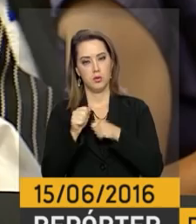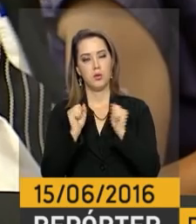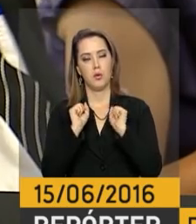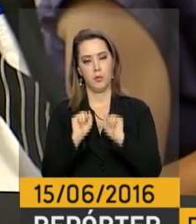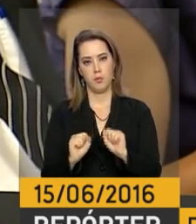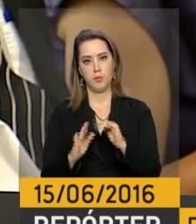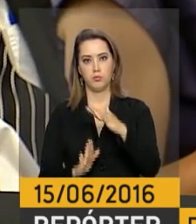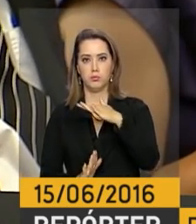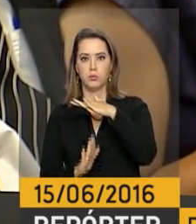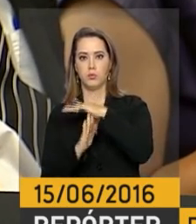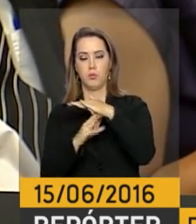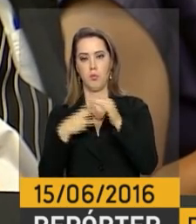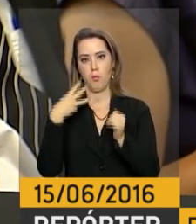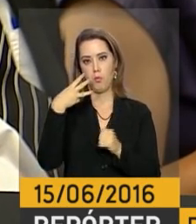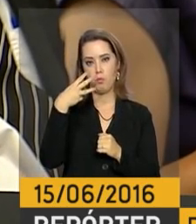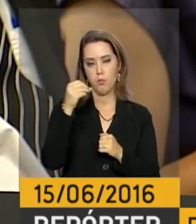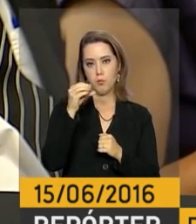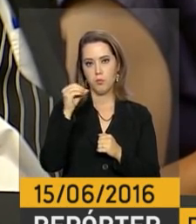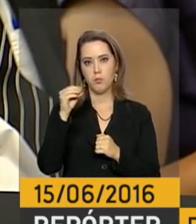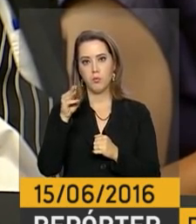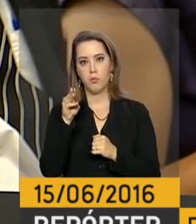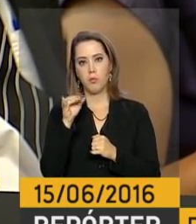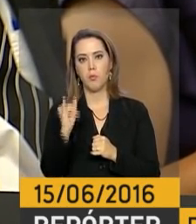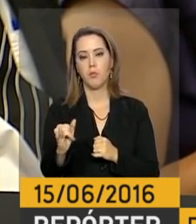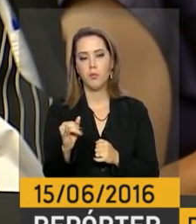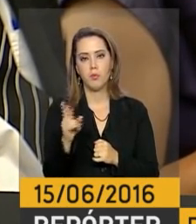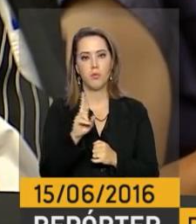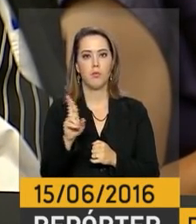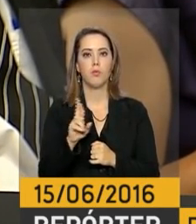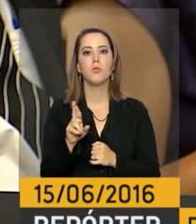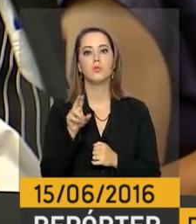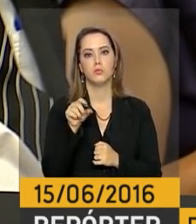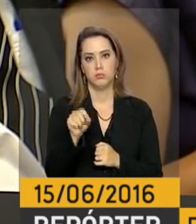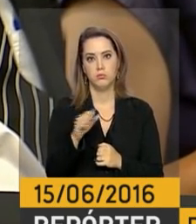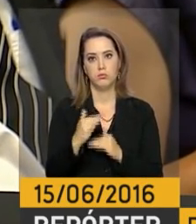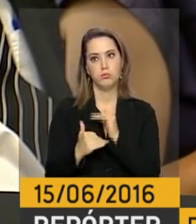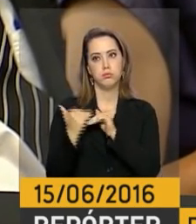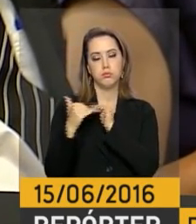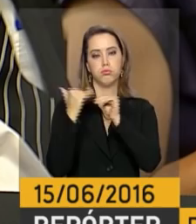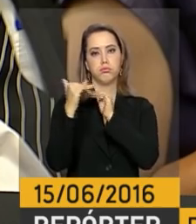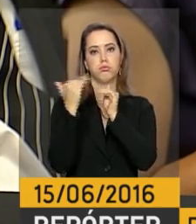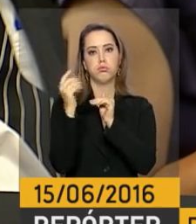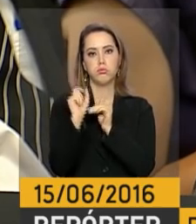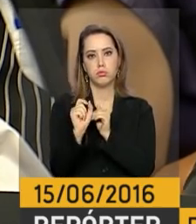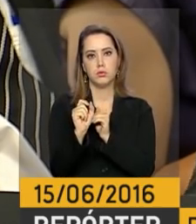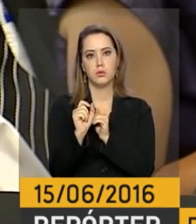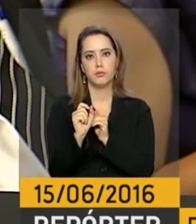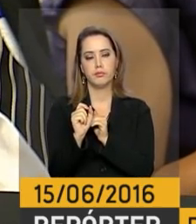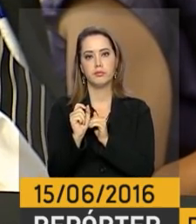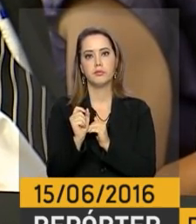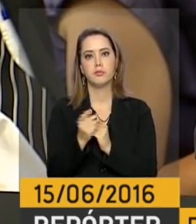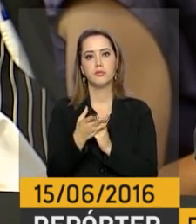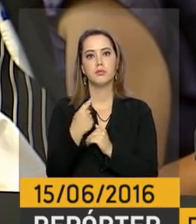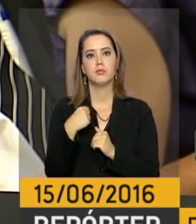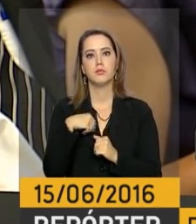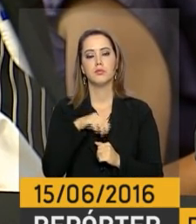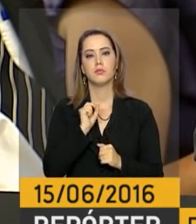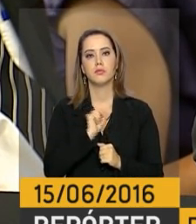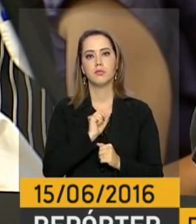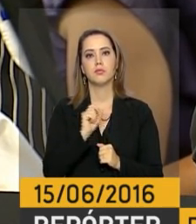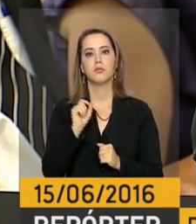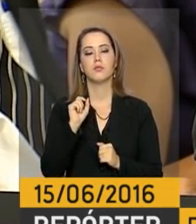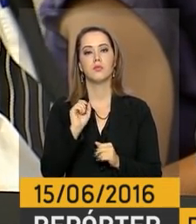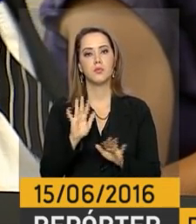pode ultrapassar 300 bilhões pelas nossas contas e de especialistas, porque a do planejamento a gente ainda não entendeu muito bem.